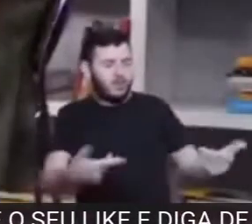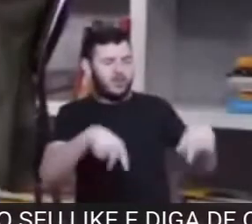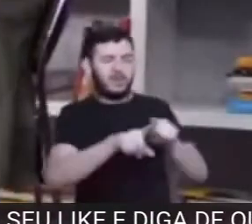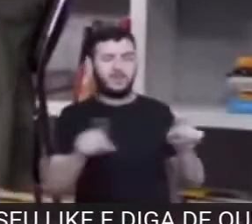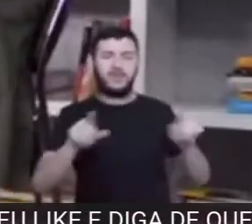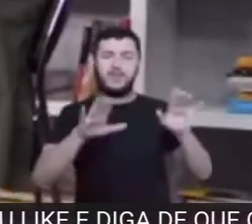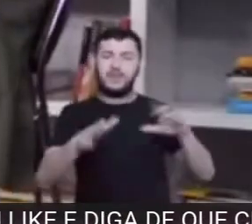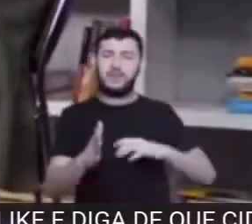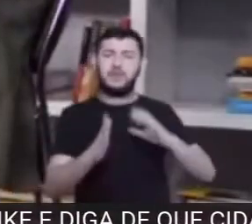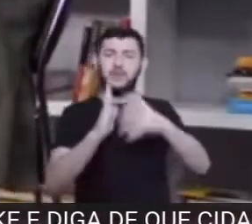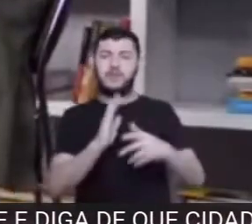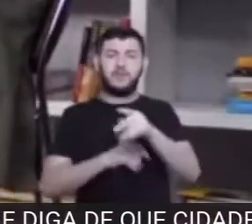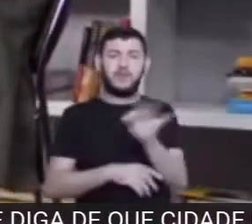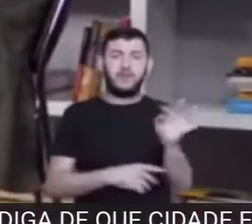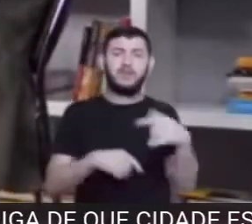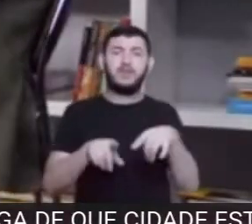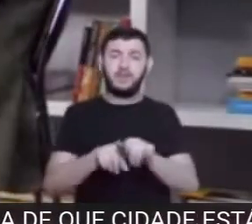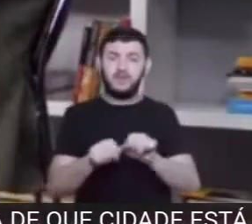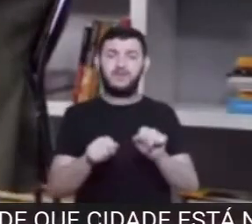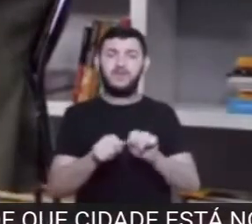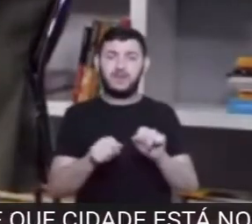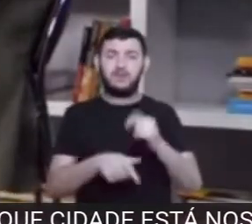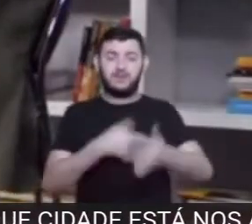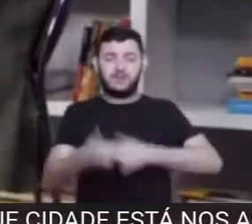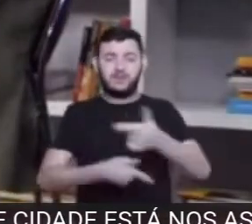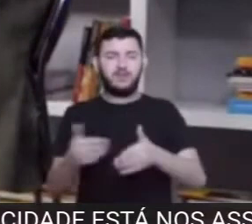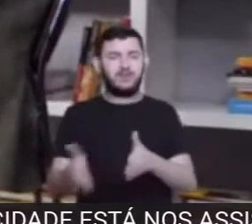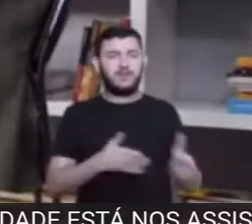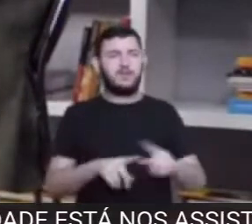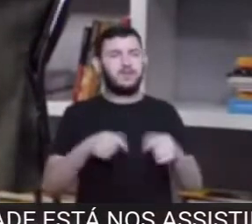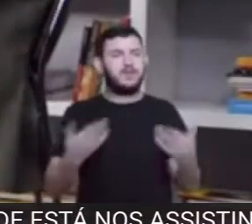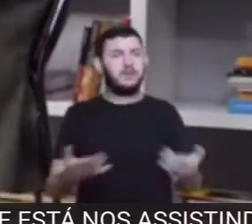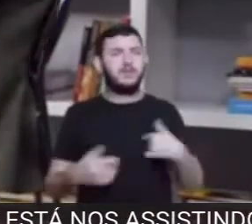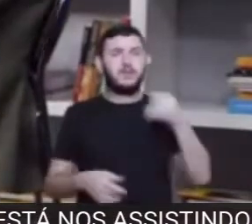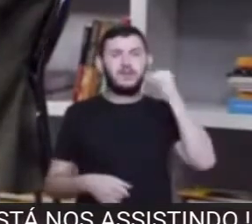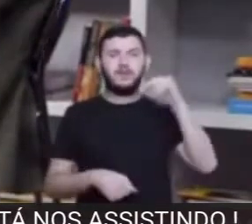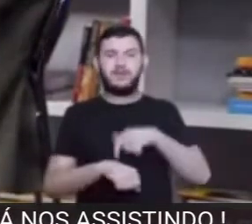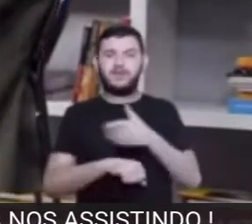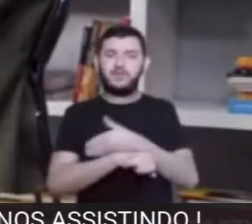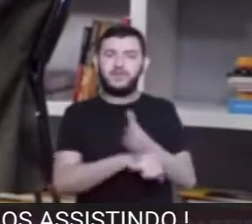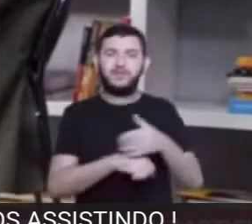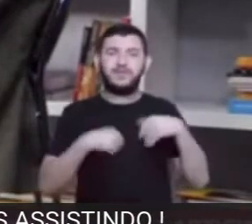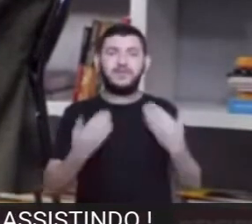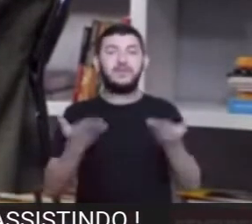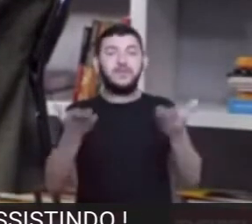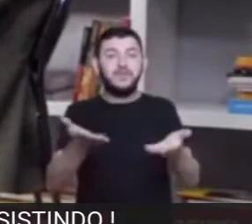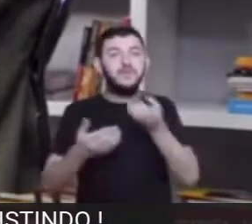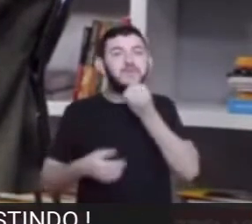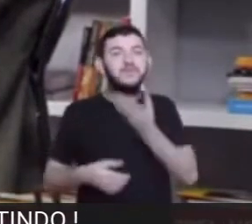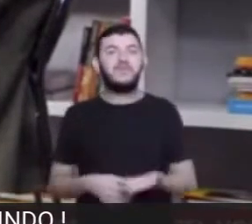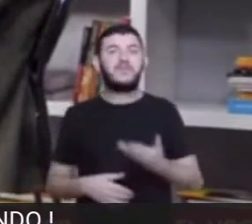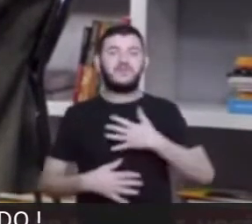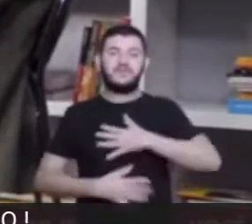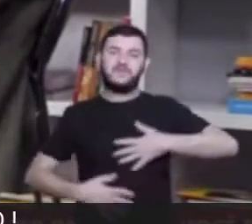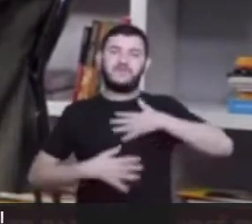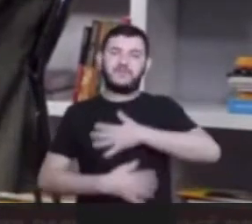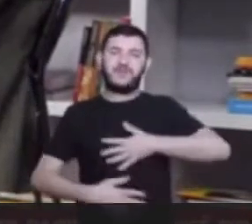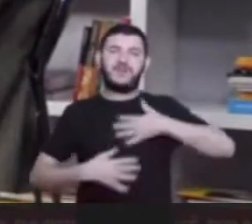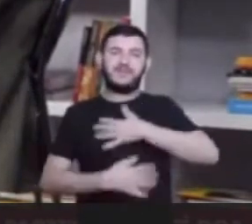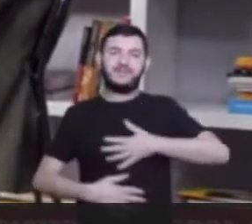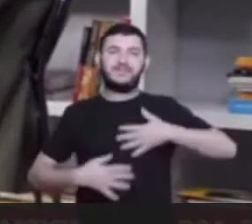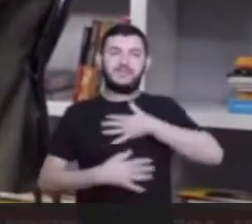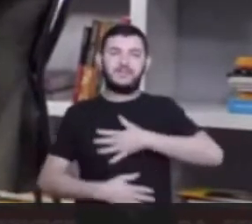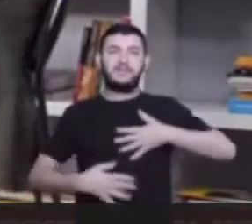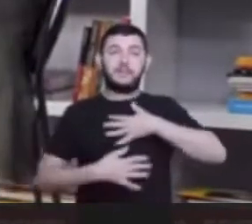que nós estamos, nosso tempo mais do que estourado, ainda bem. O senhor é sempre um prazer. Eu queria falar para o senhor que